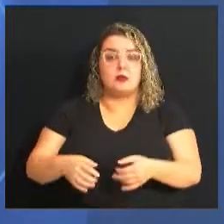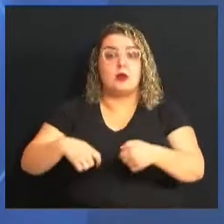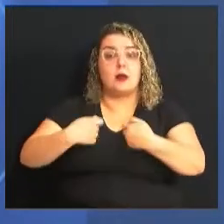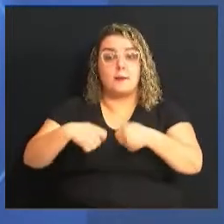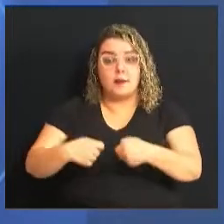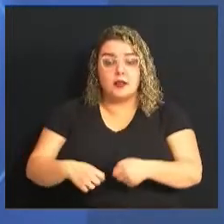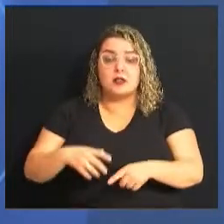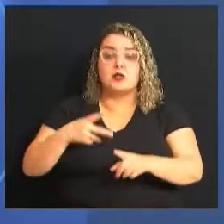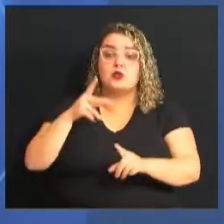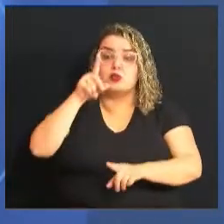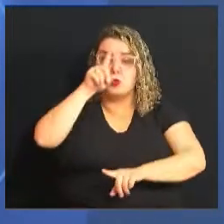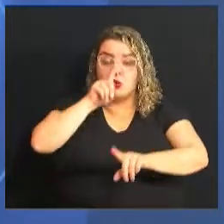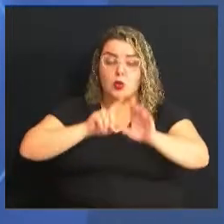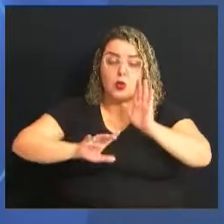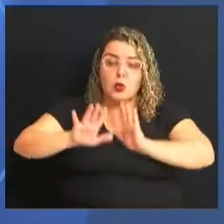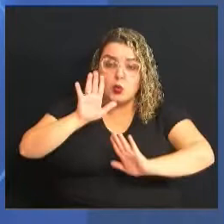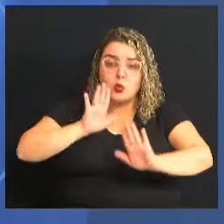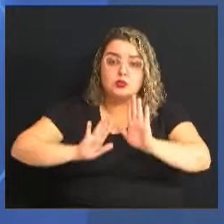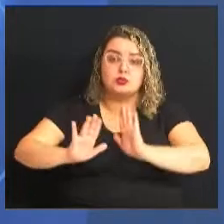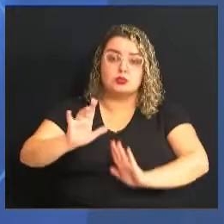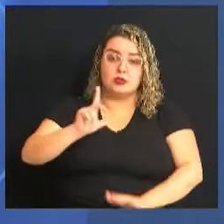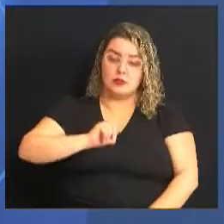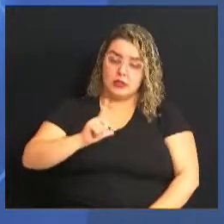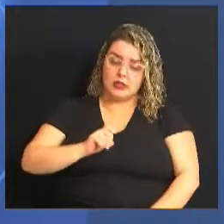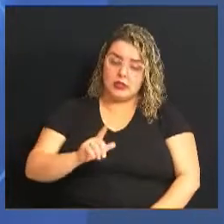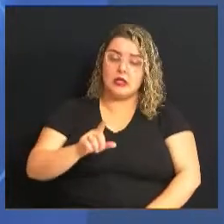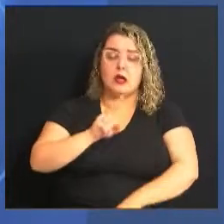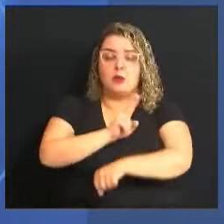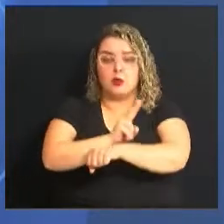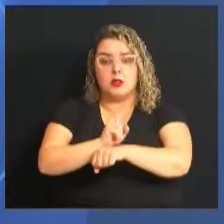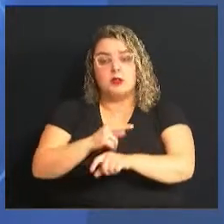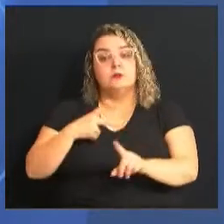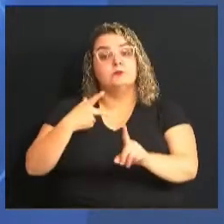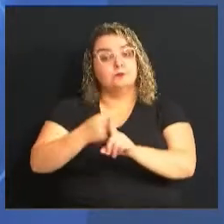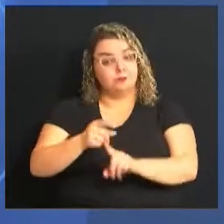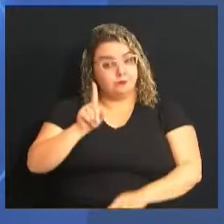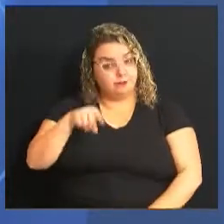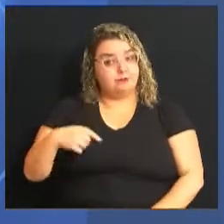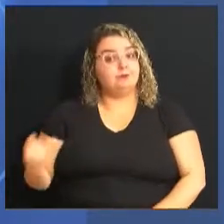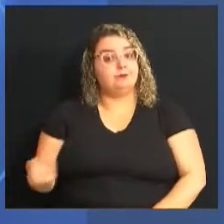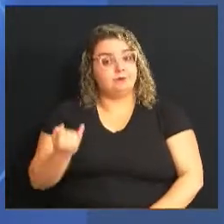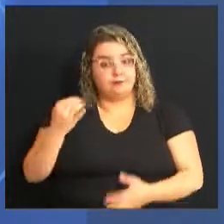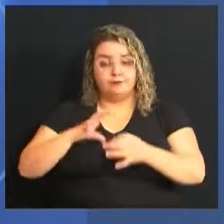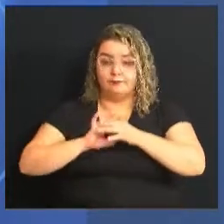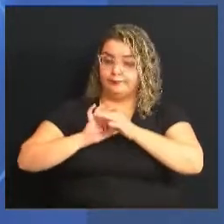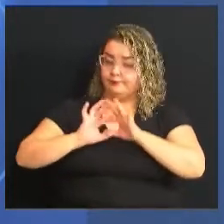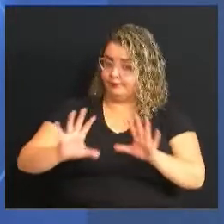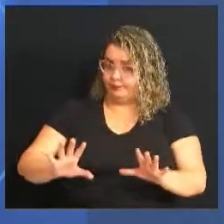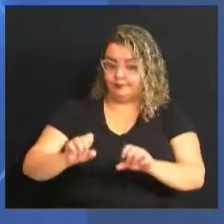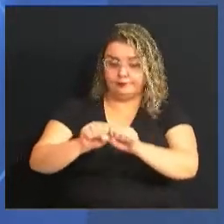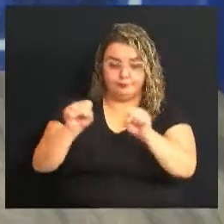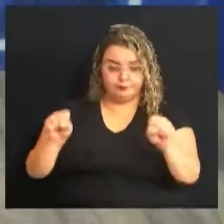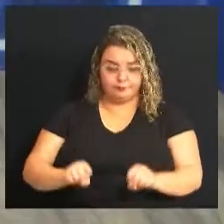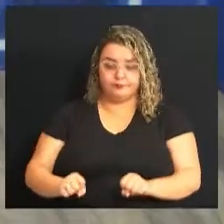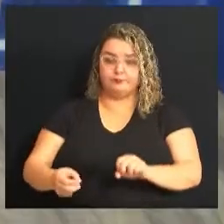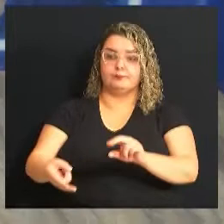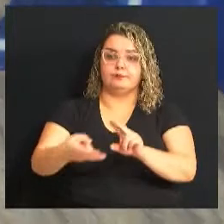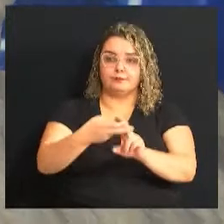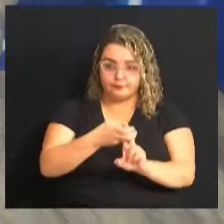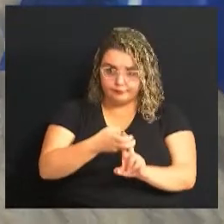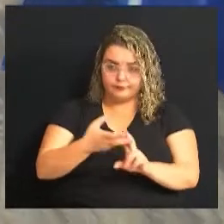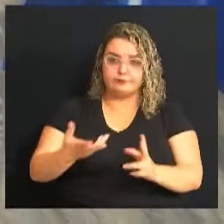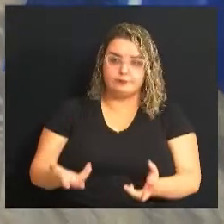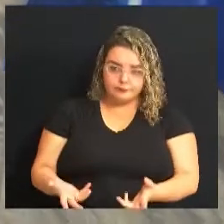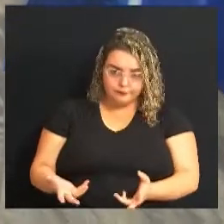todo o cuidado para ter aí a proteção das vacinas que estão disponíveis pelo Sistema Único de Saúde.